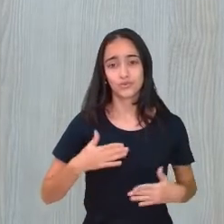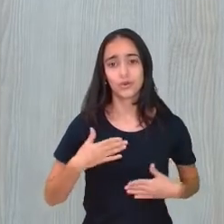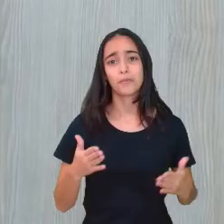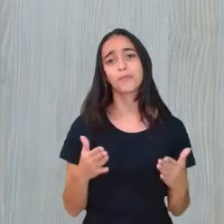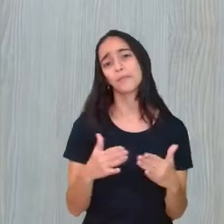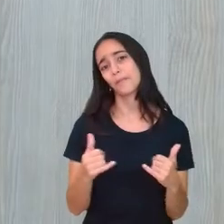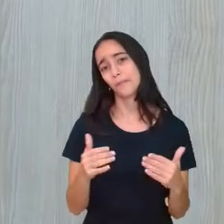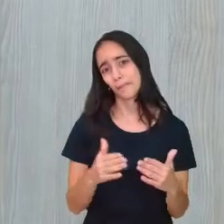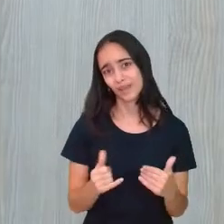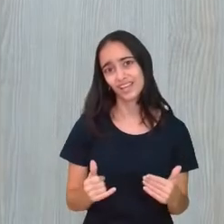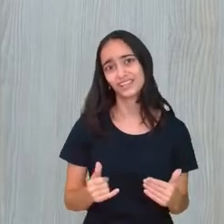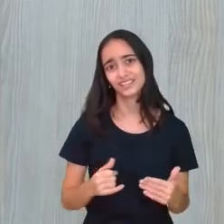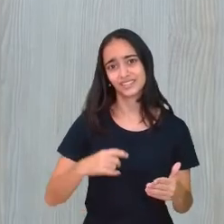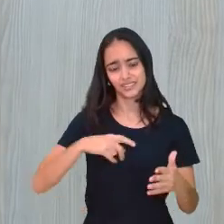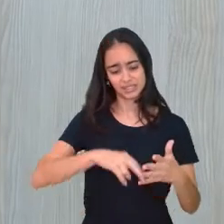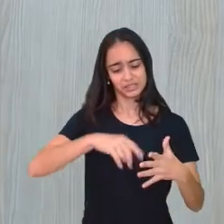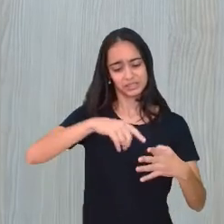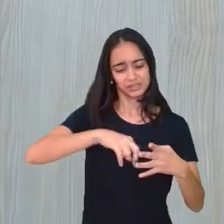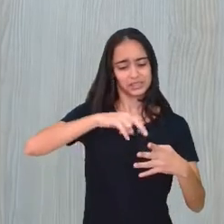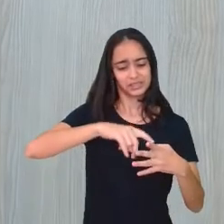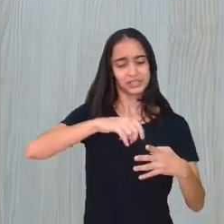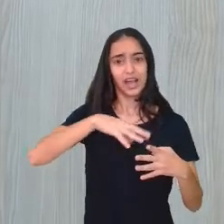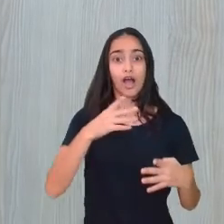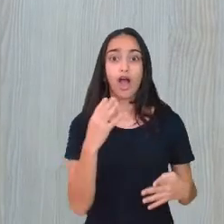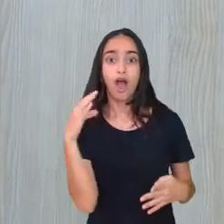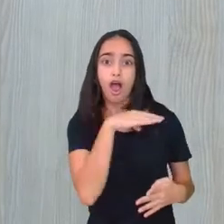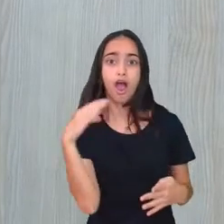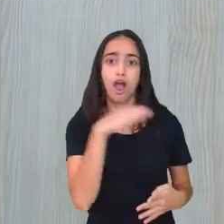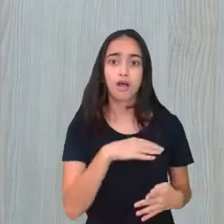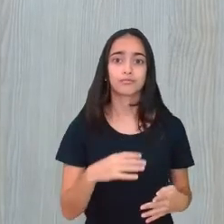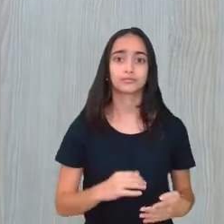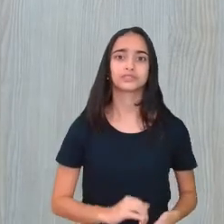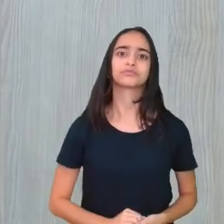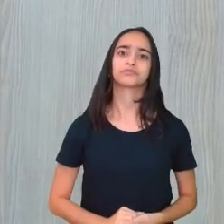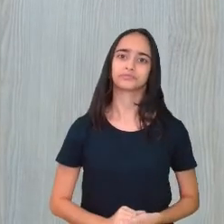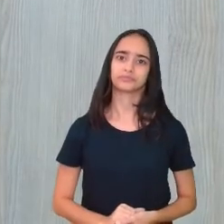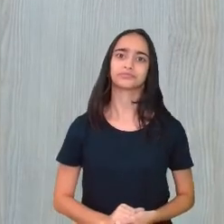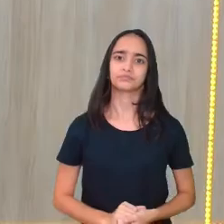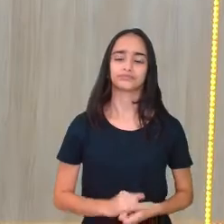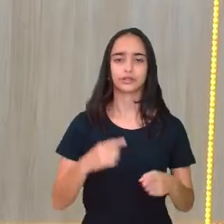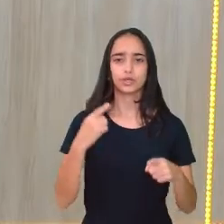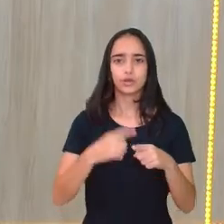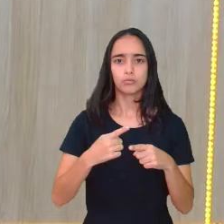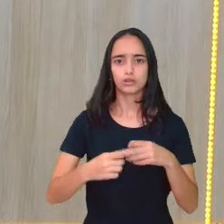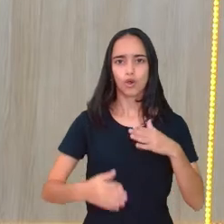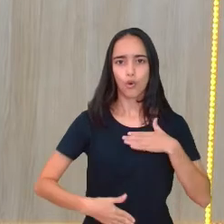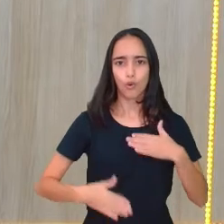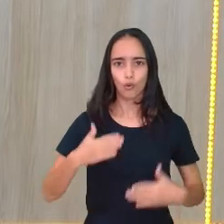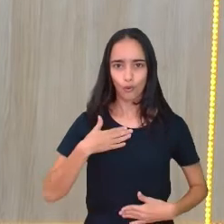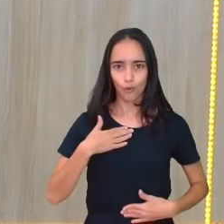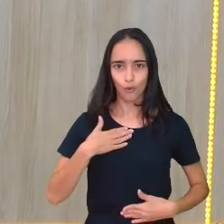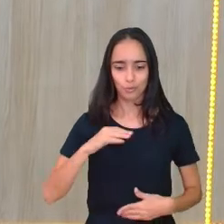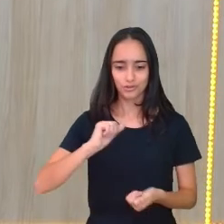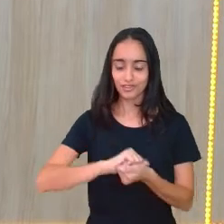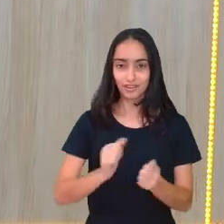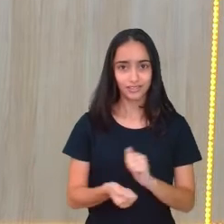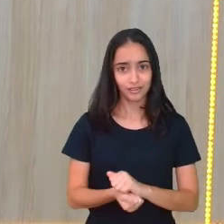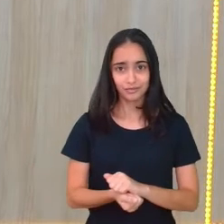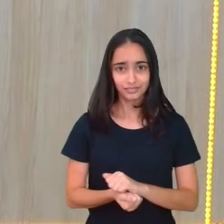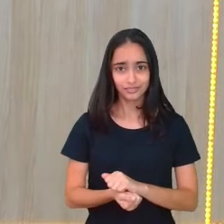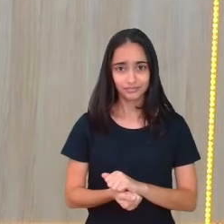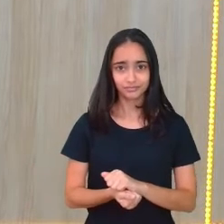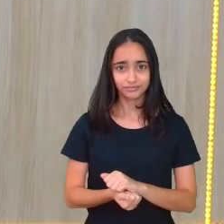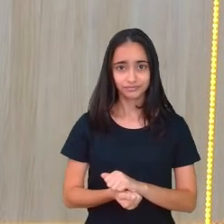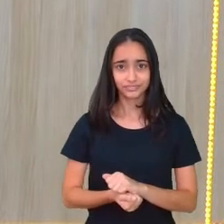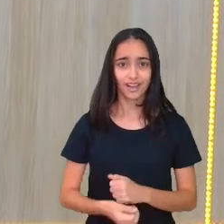e eu... Aí começou o esforço todo de novo. Porque o corpo, ele vai se adaptando. Você dá um estímulo,